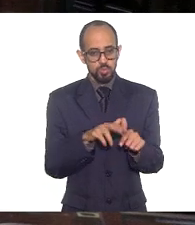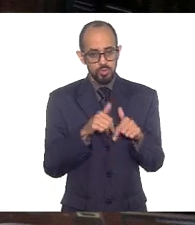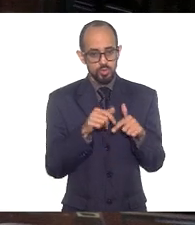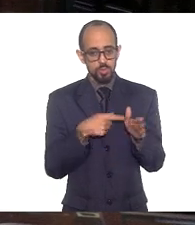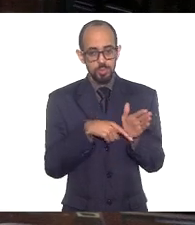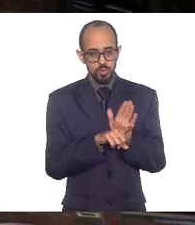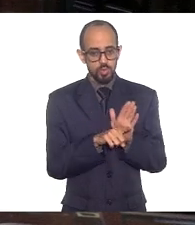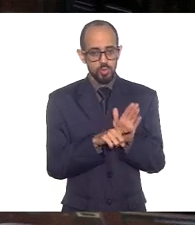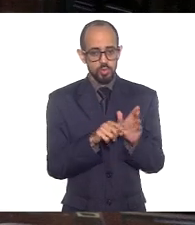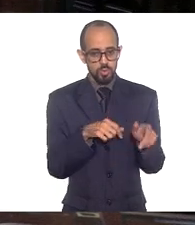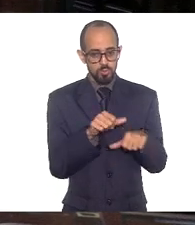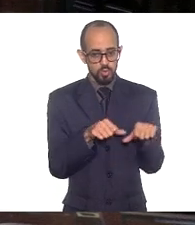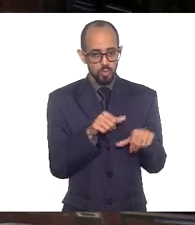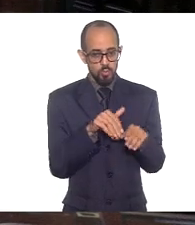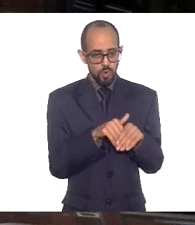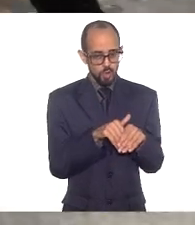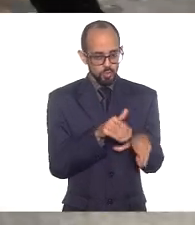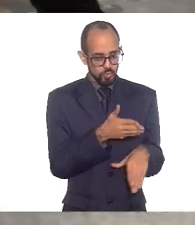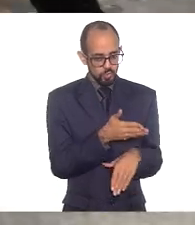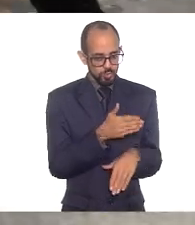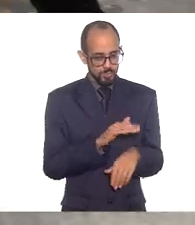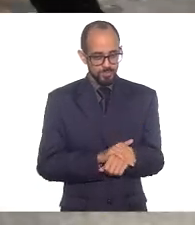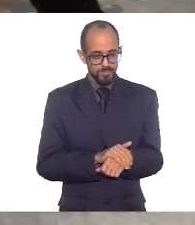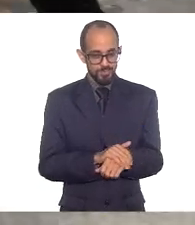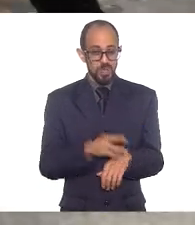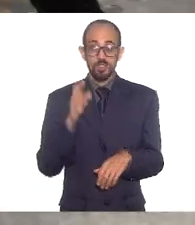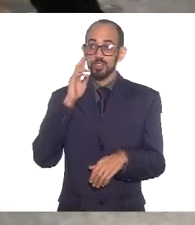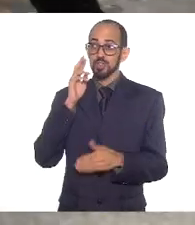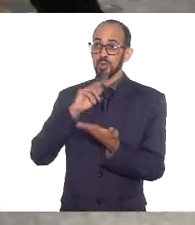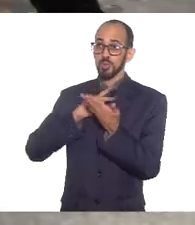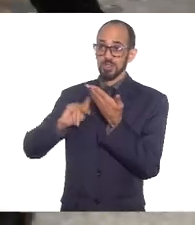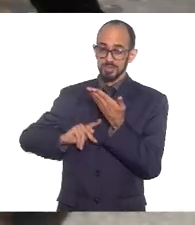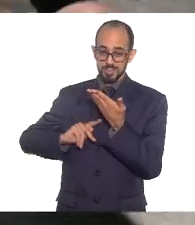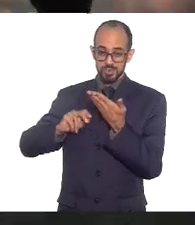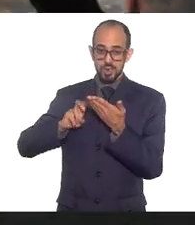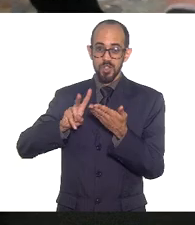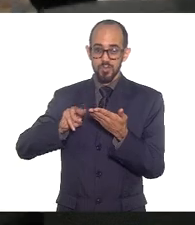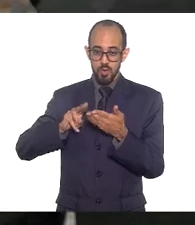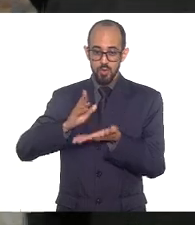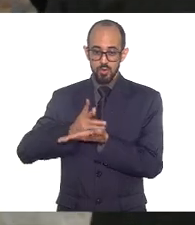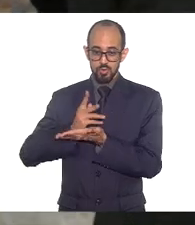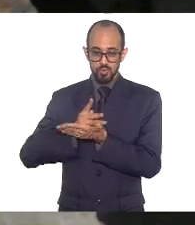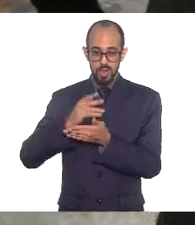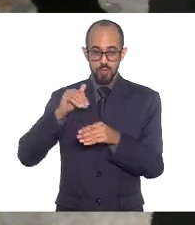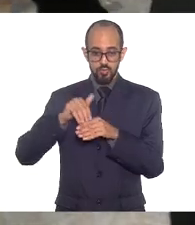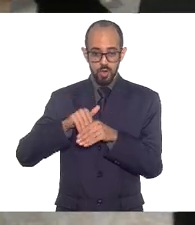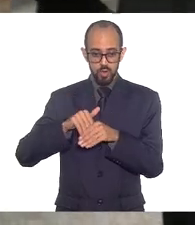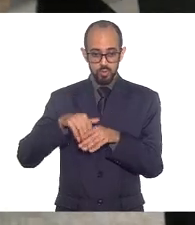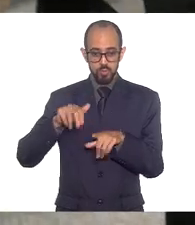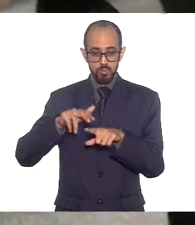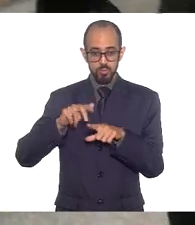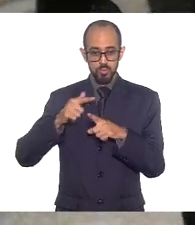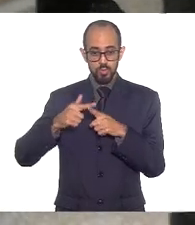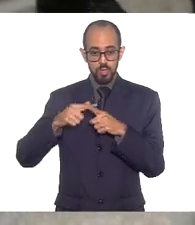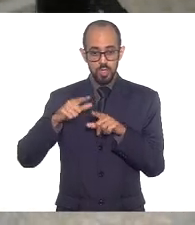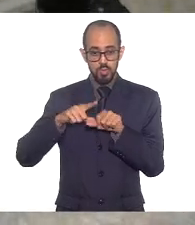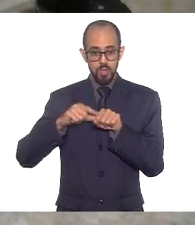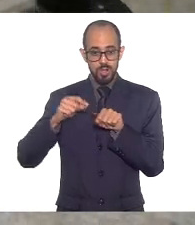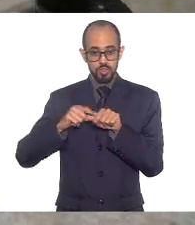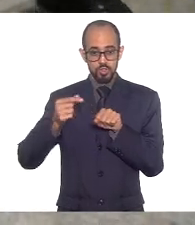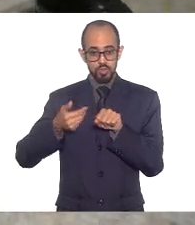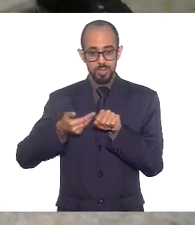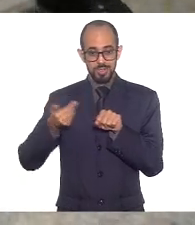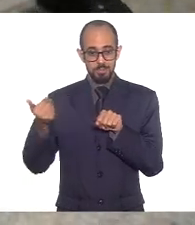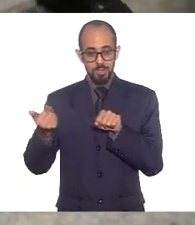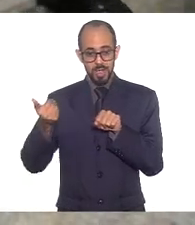e já mudou o voto seu presidente eu vou manter o voto para ativo está em separado